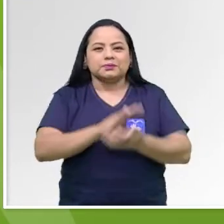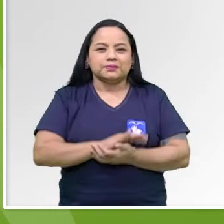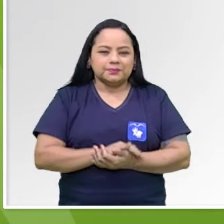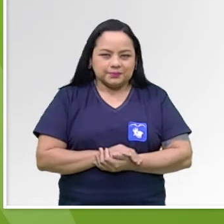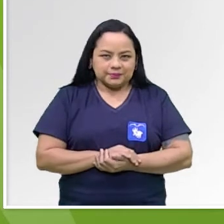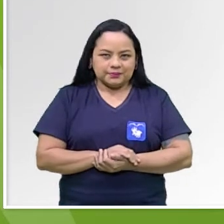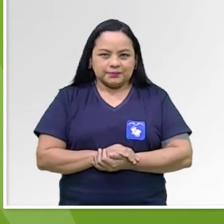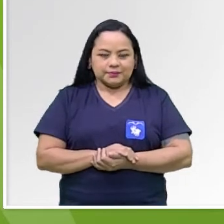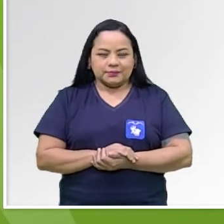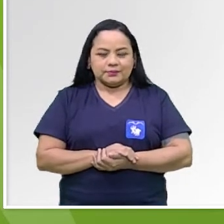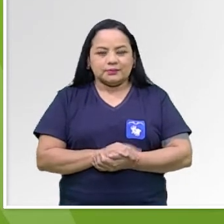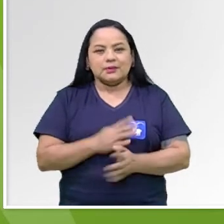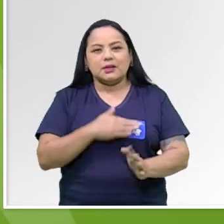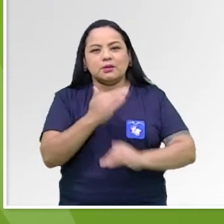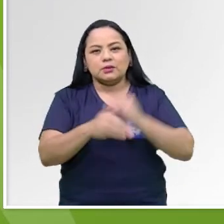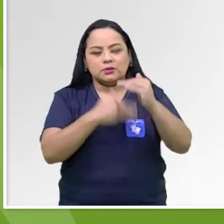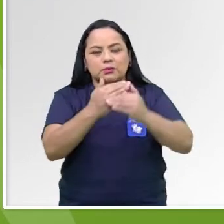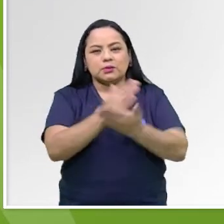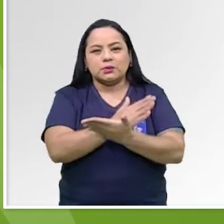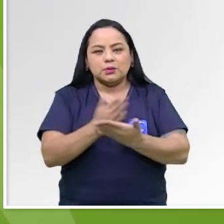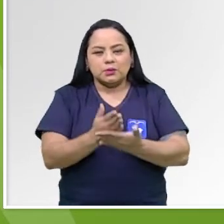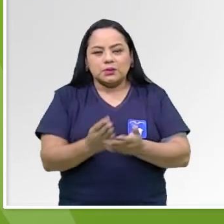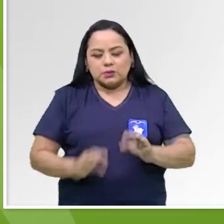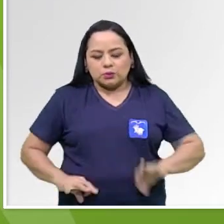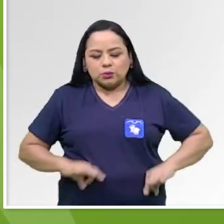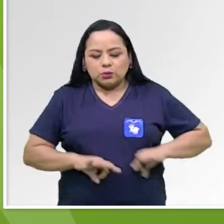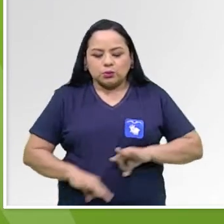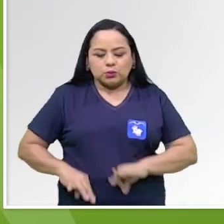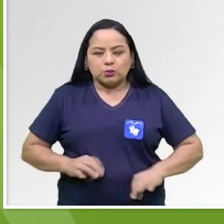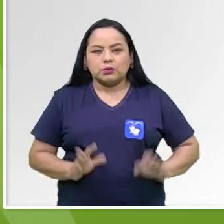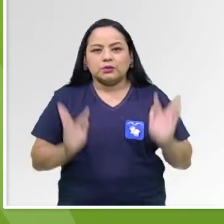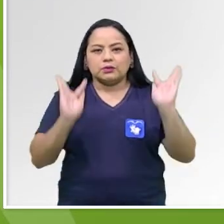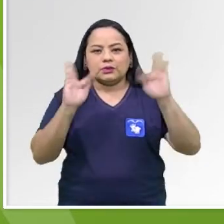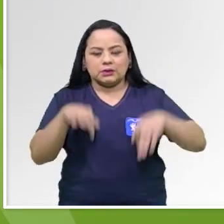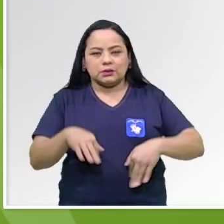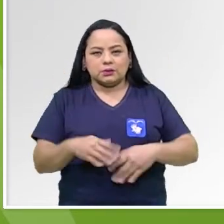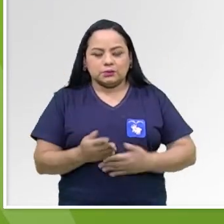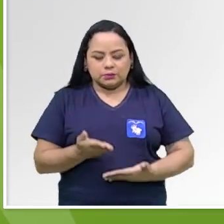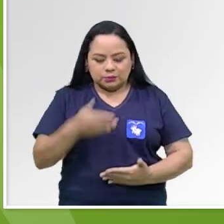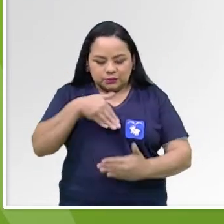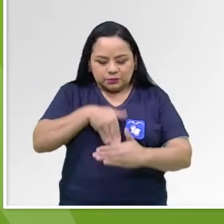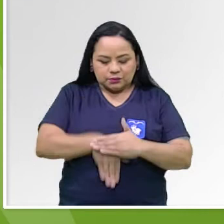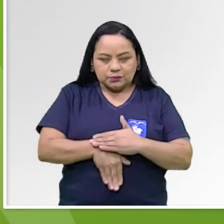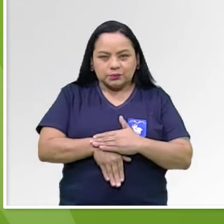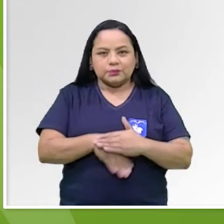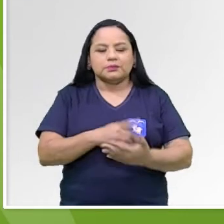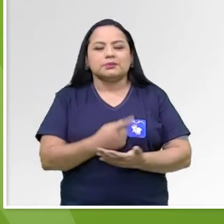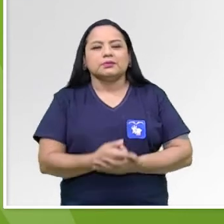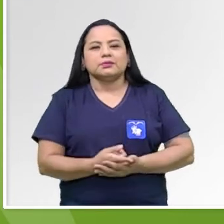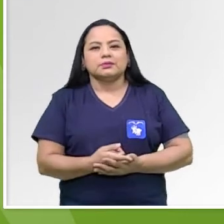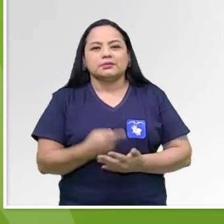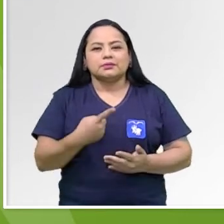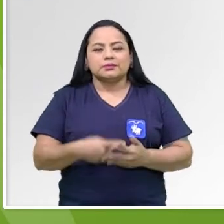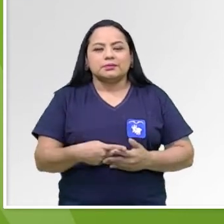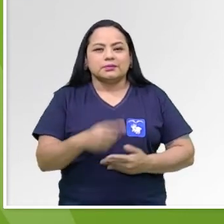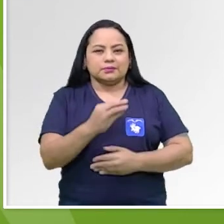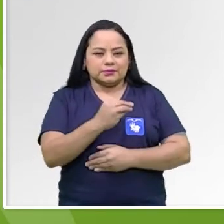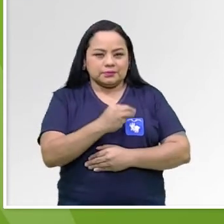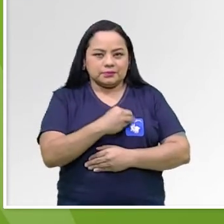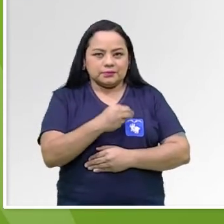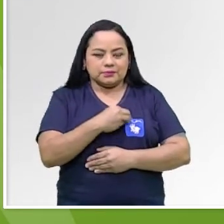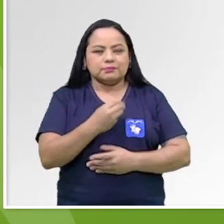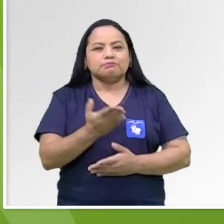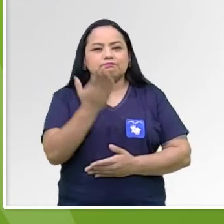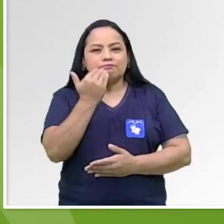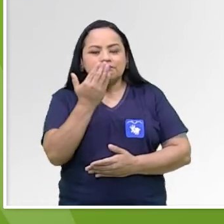tá bom? O desenvolvimento deles começa no útero e termina no marsúpio, onde vai ter as glândulas mamárias, que eles vão se